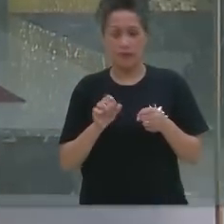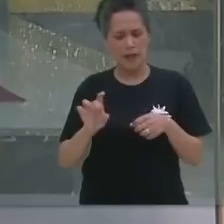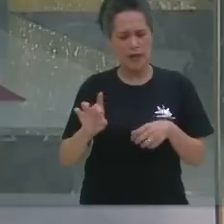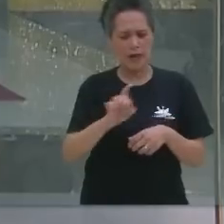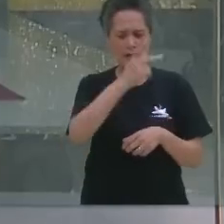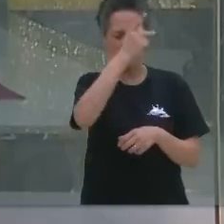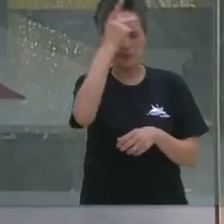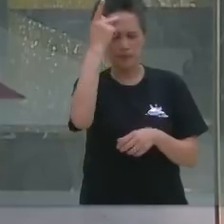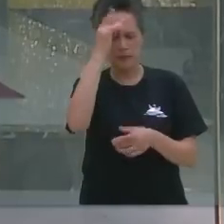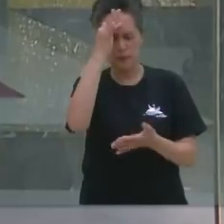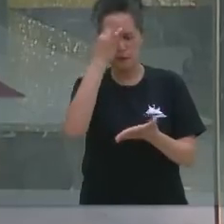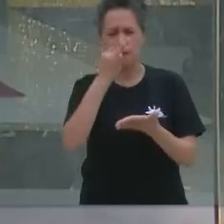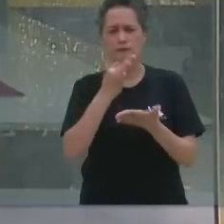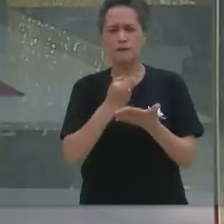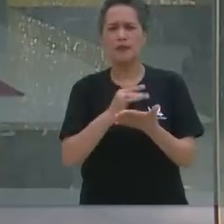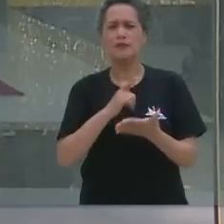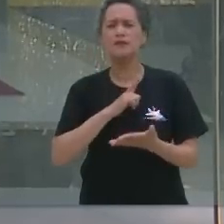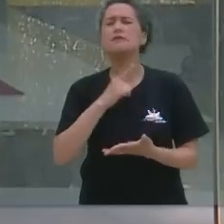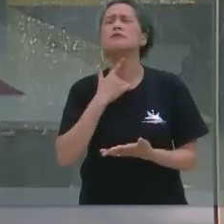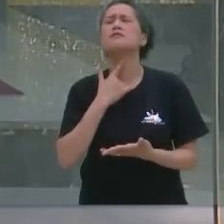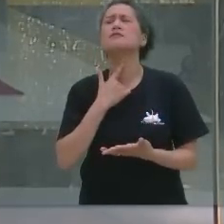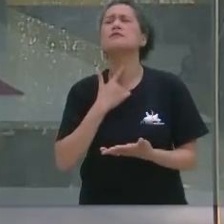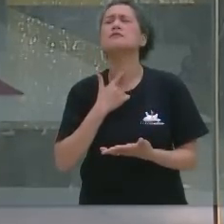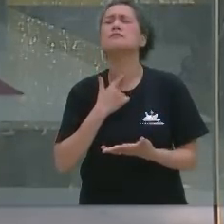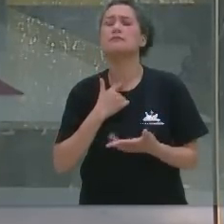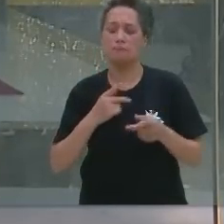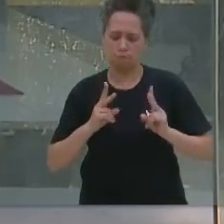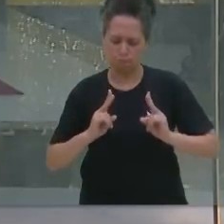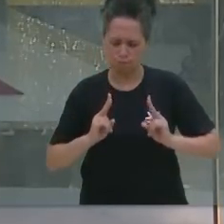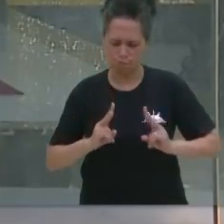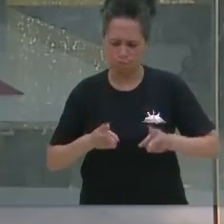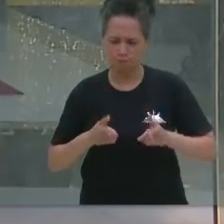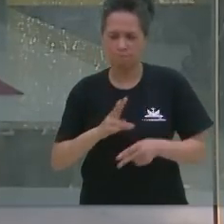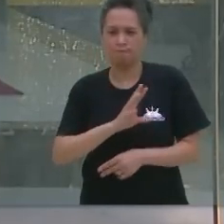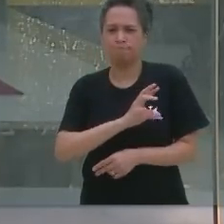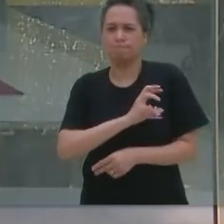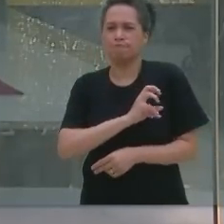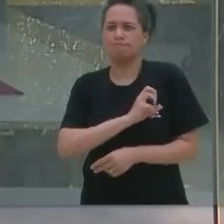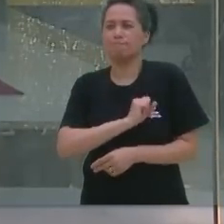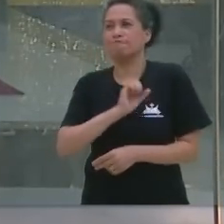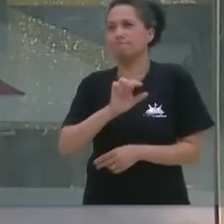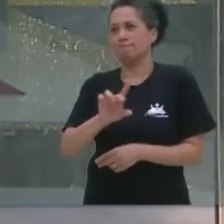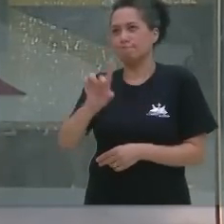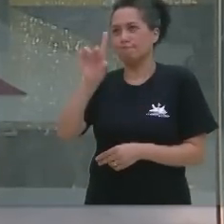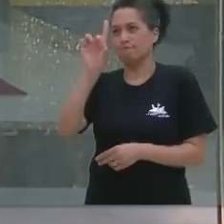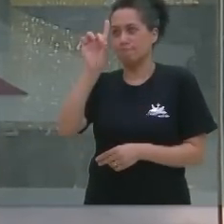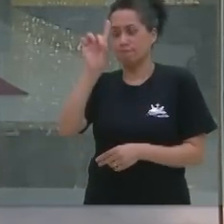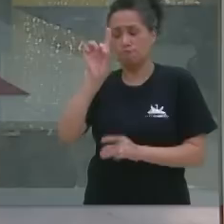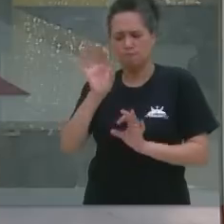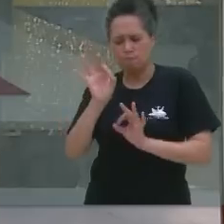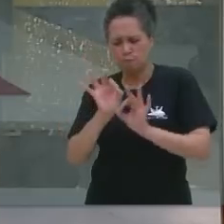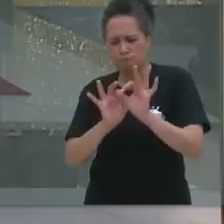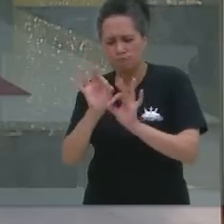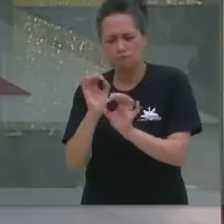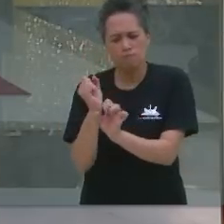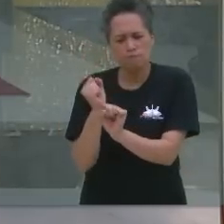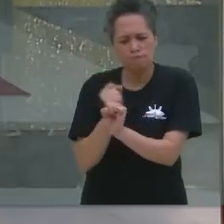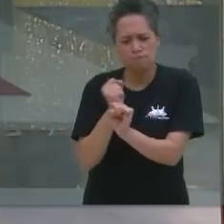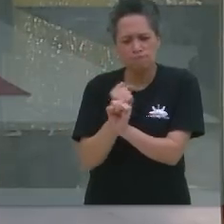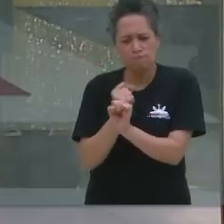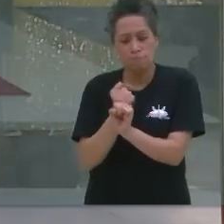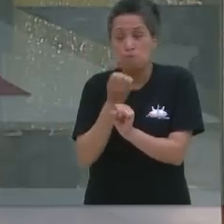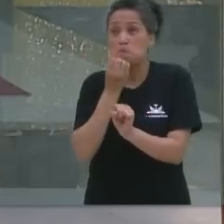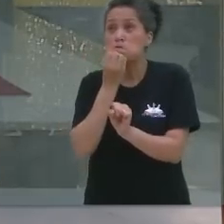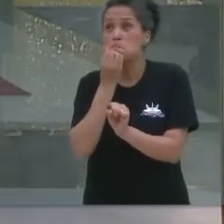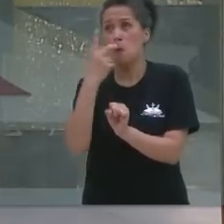de possuir o Reino Celeste, para que, acorrendo com as nossas boas obras ao encontro do Cristo que